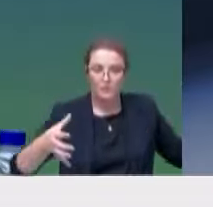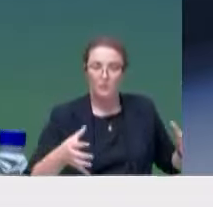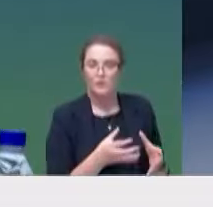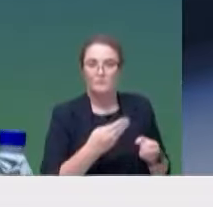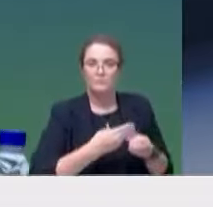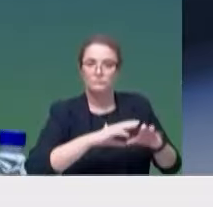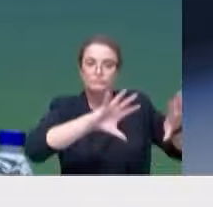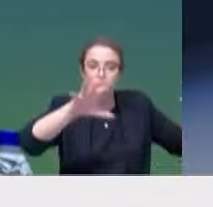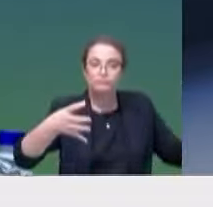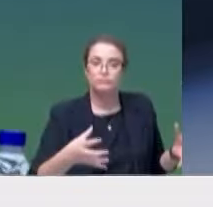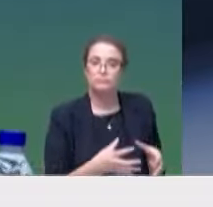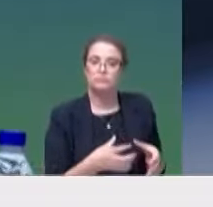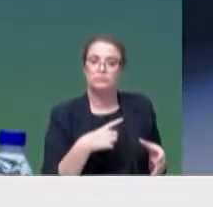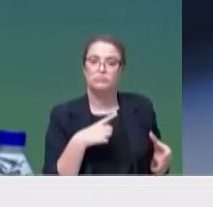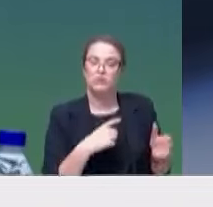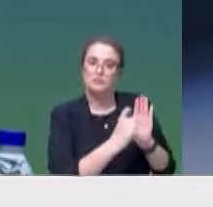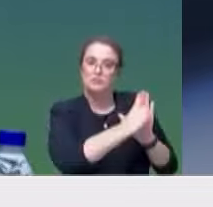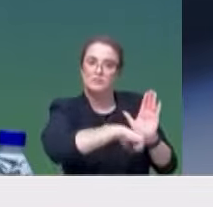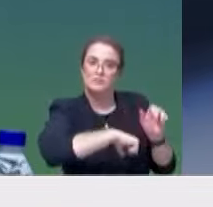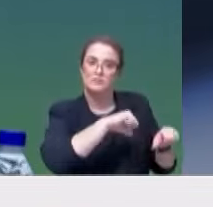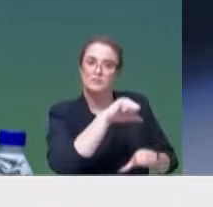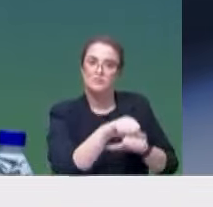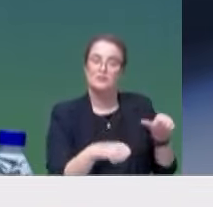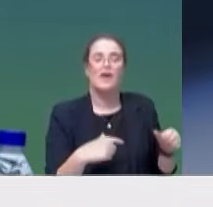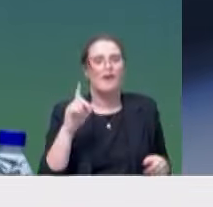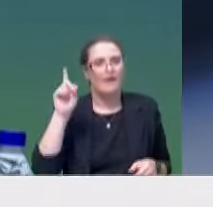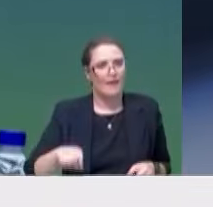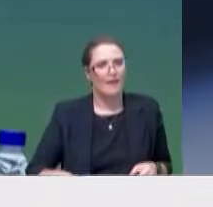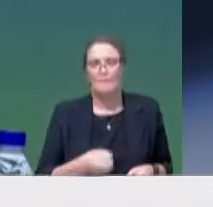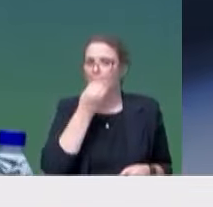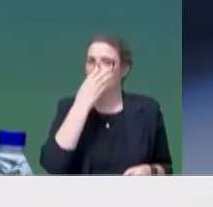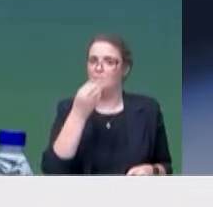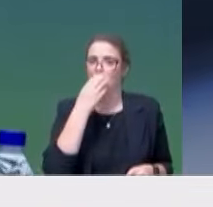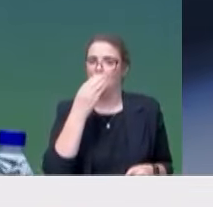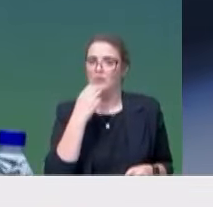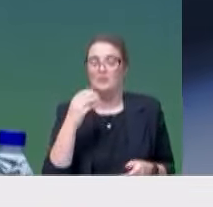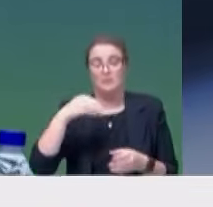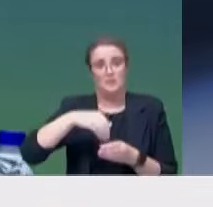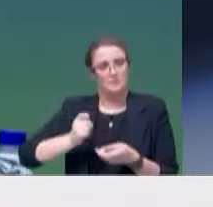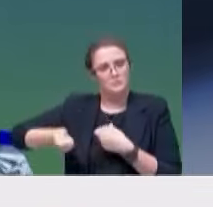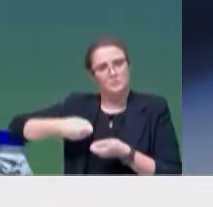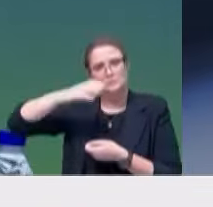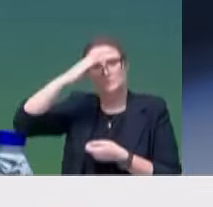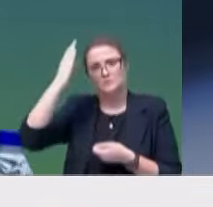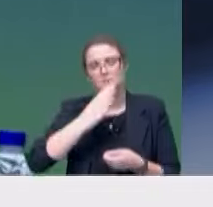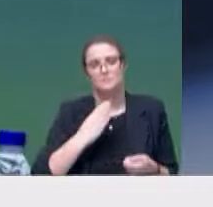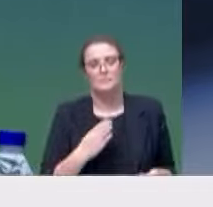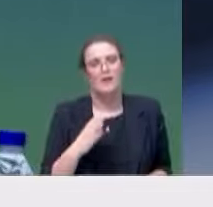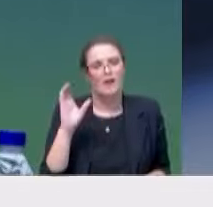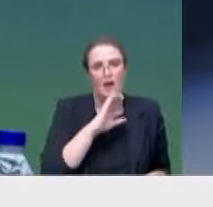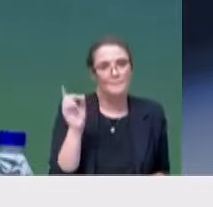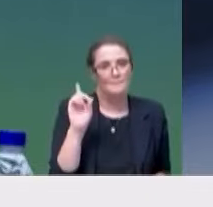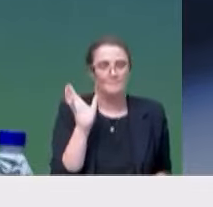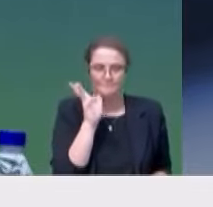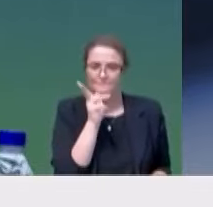a reforma tributária tem um efeito muito positivo sobre o crescimento da economia brasileira não é um efeito que vem no curto prazo ele demora a gente vai ver